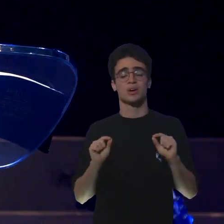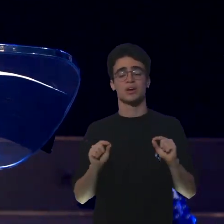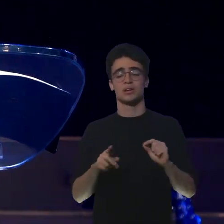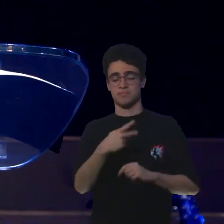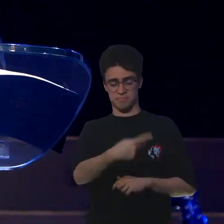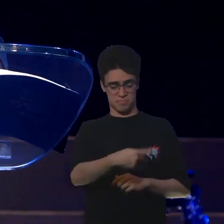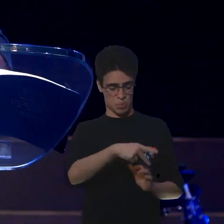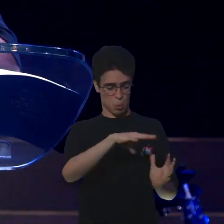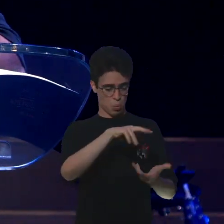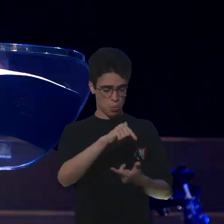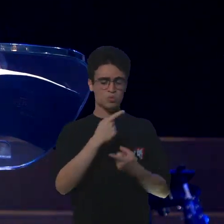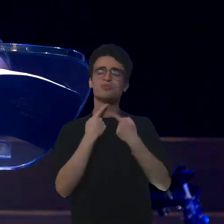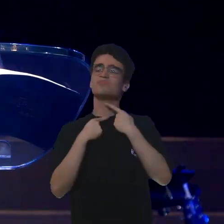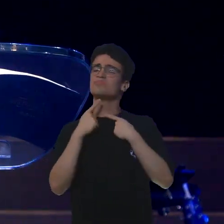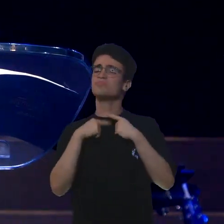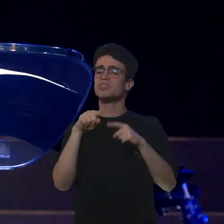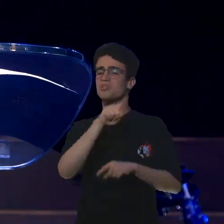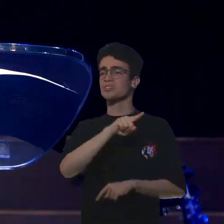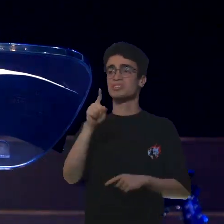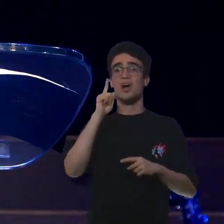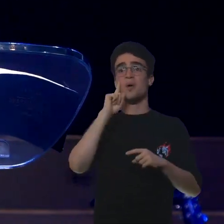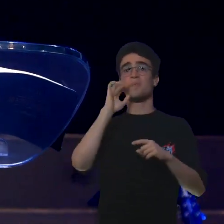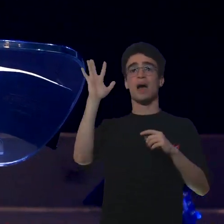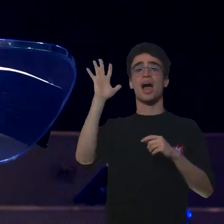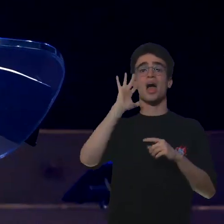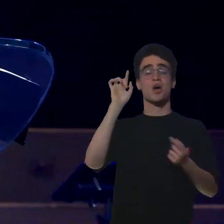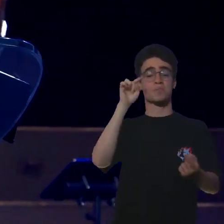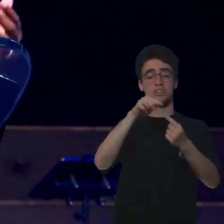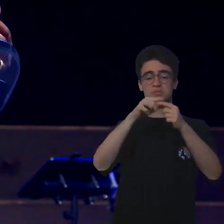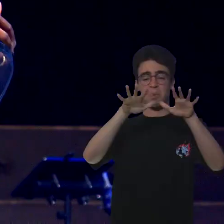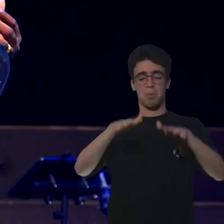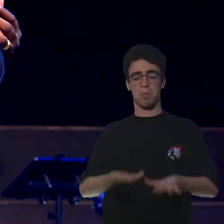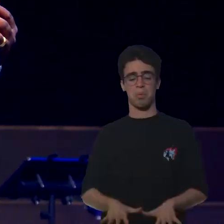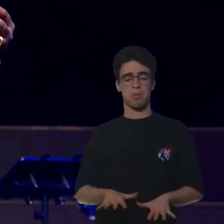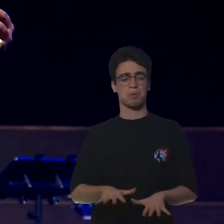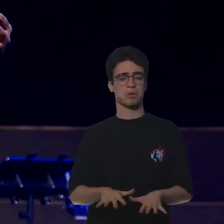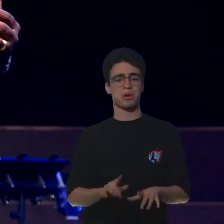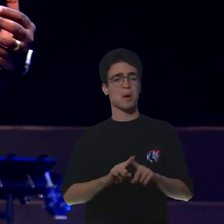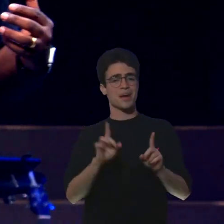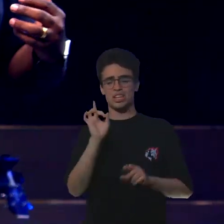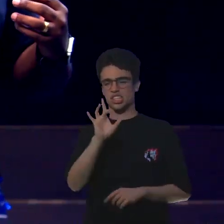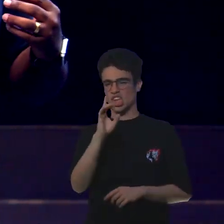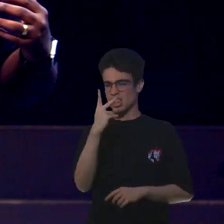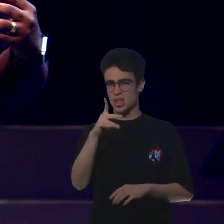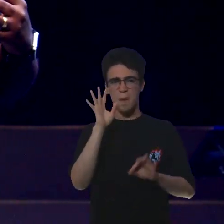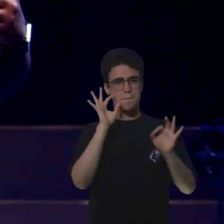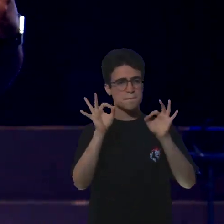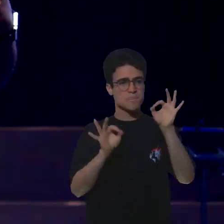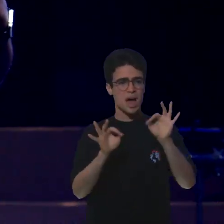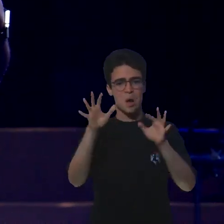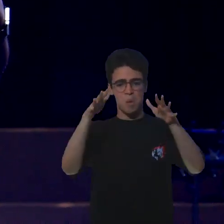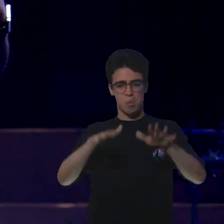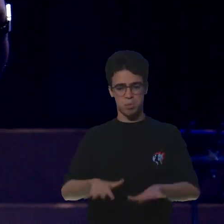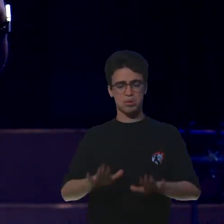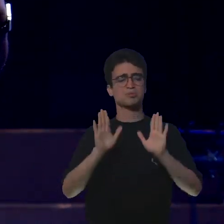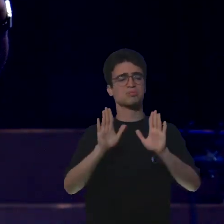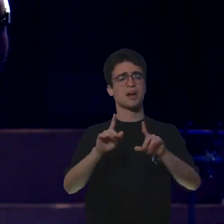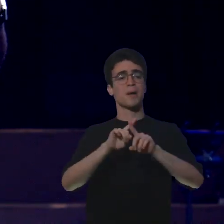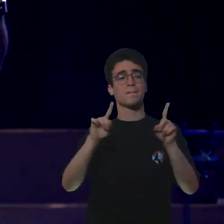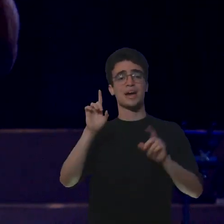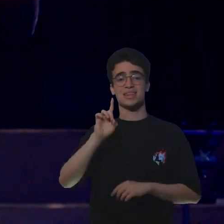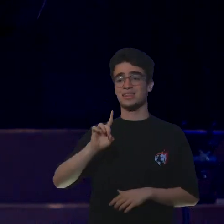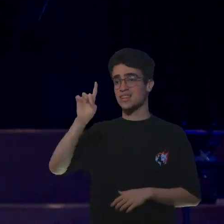sejam frustrados, e talvez não somente os seus planos sejam frustrados, mas Deus